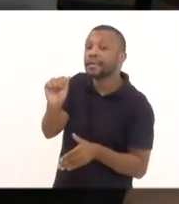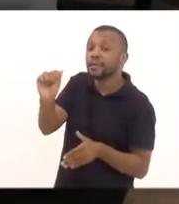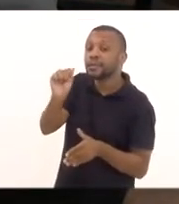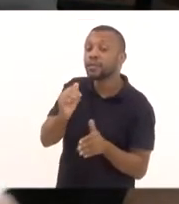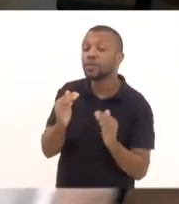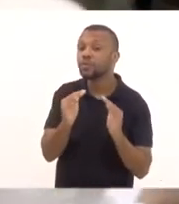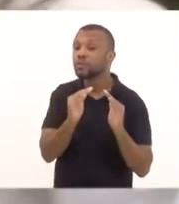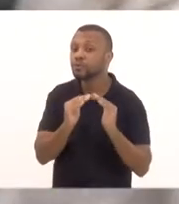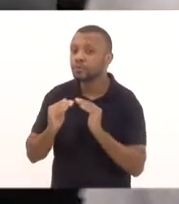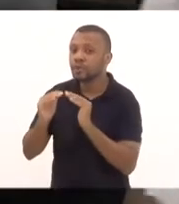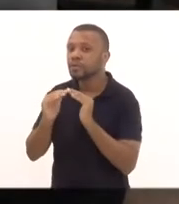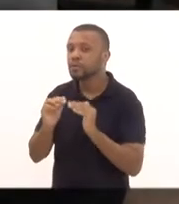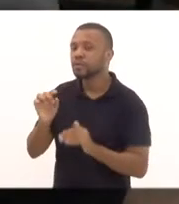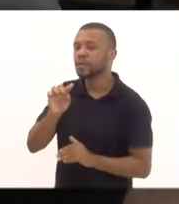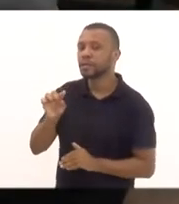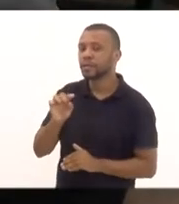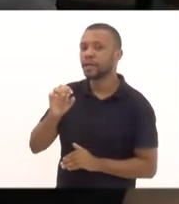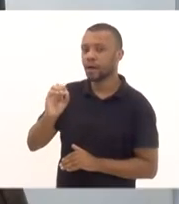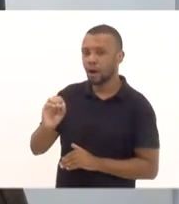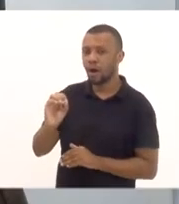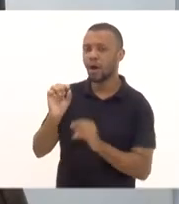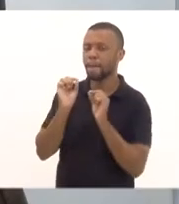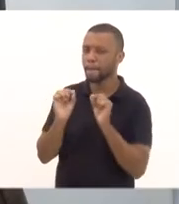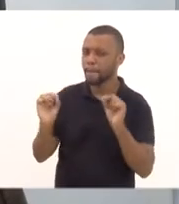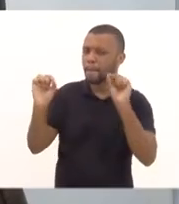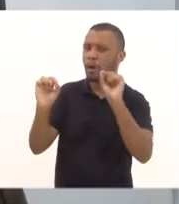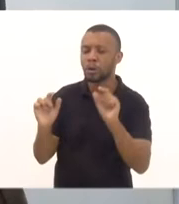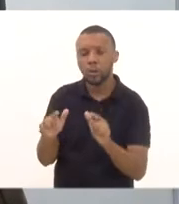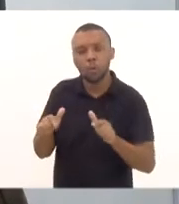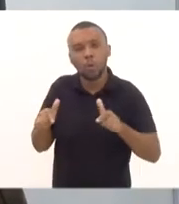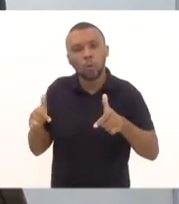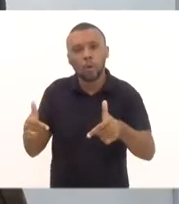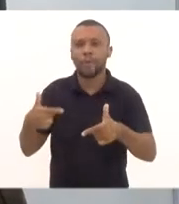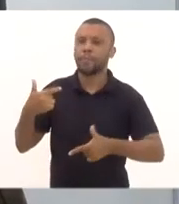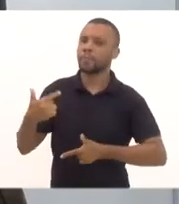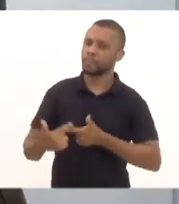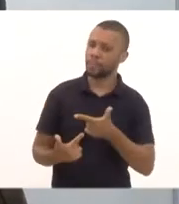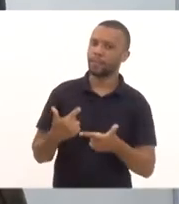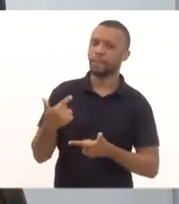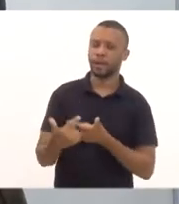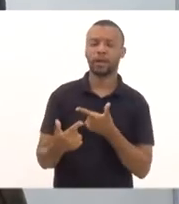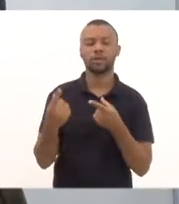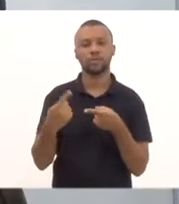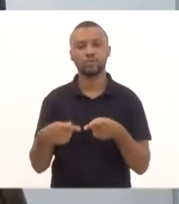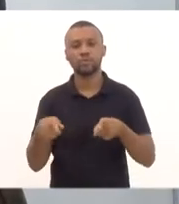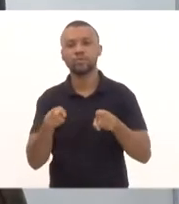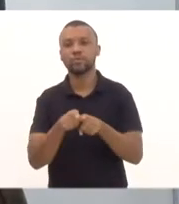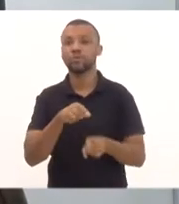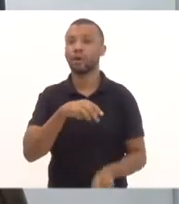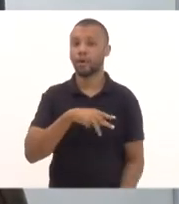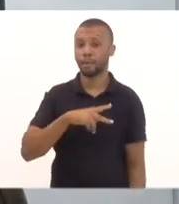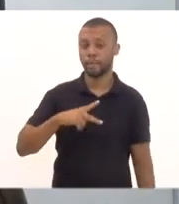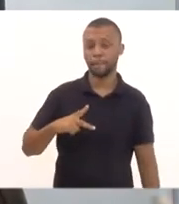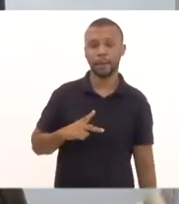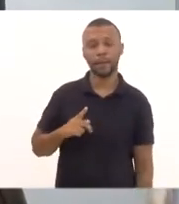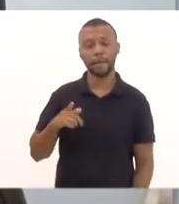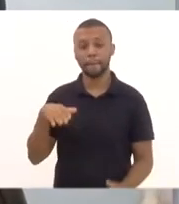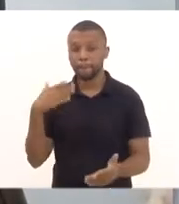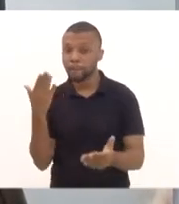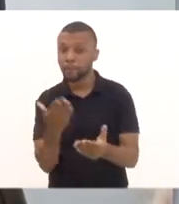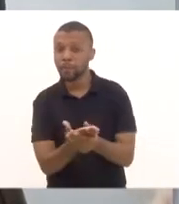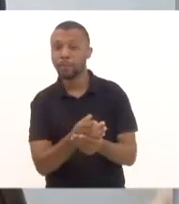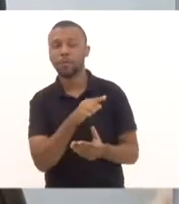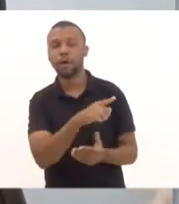moradores da zona leste não é que são ativas em que participa estiveram junto ao Ministério Público questionando a